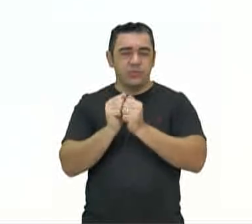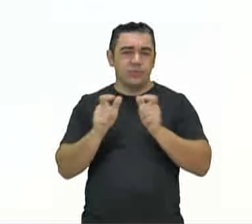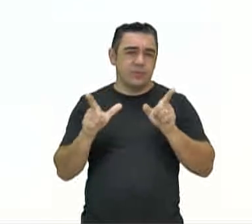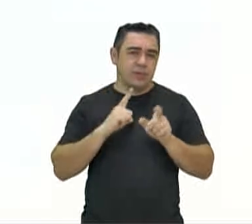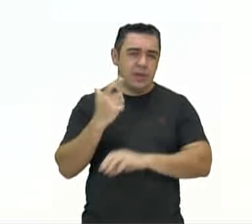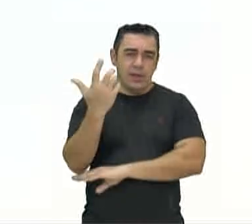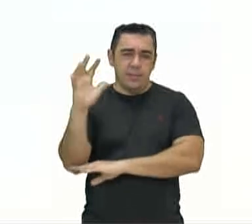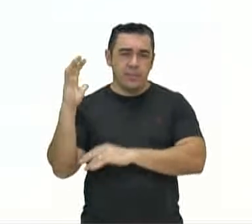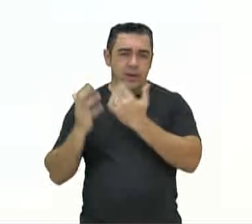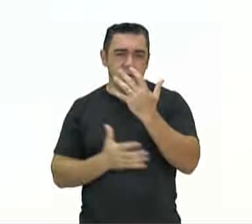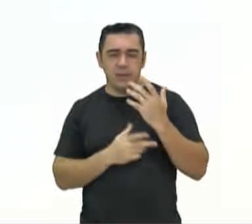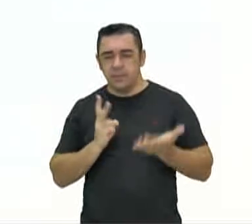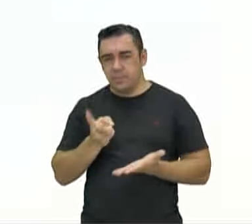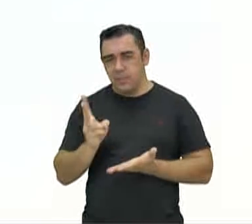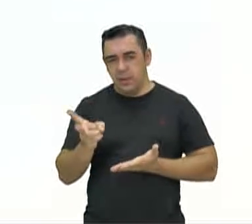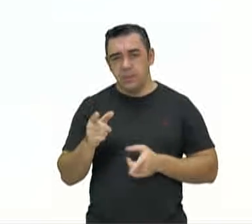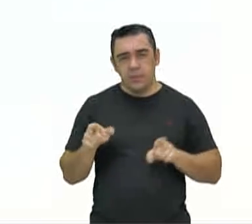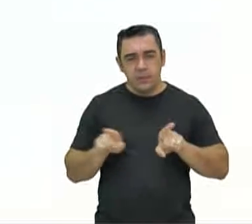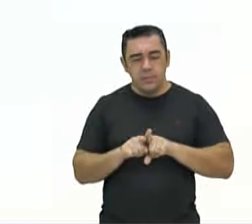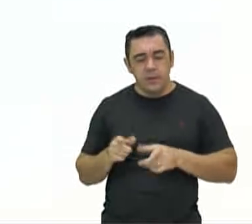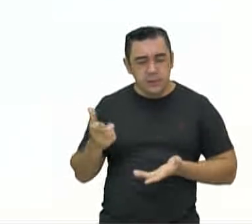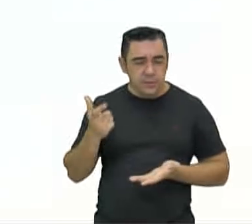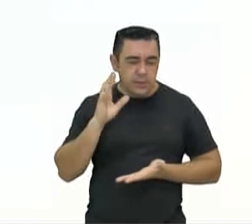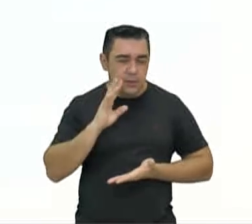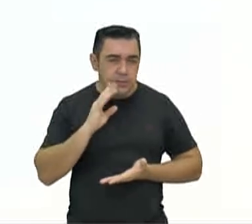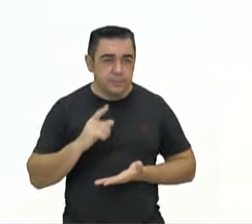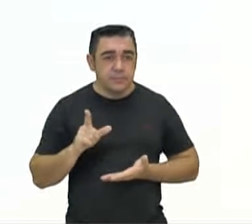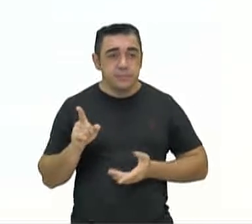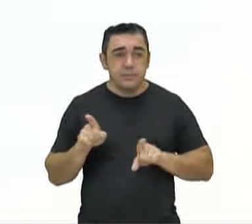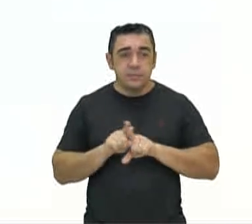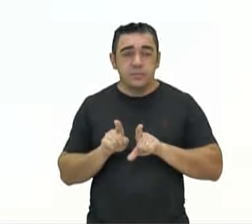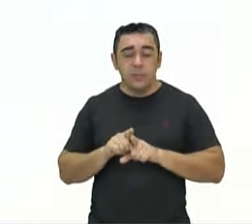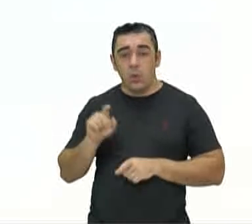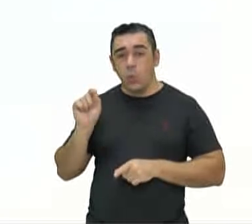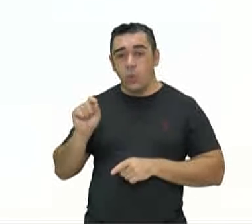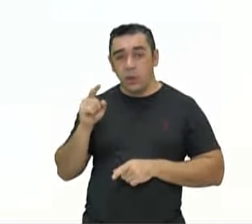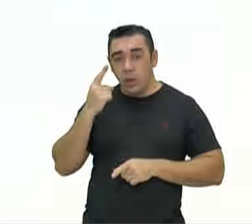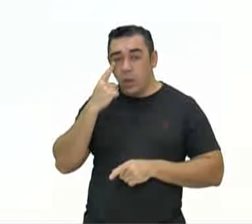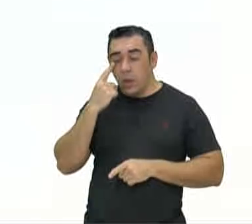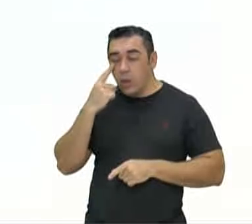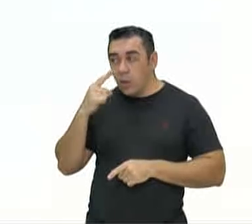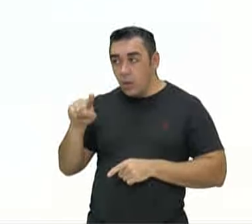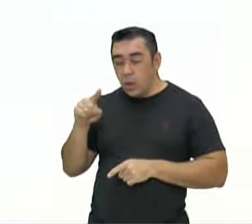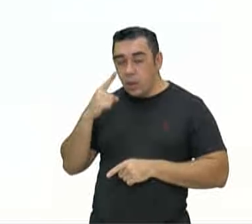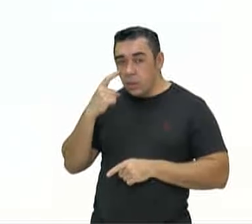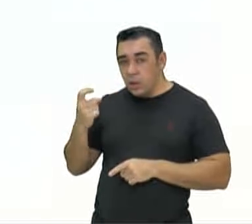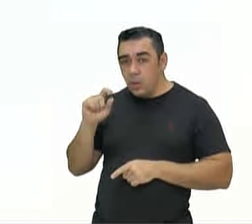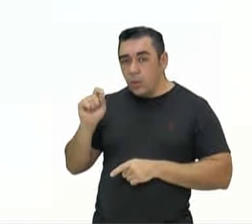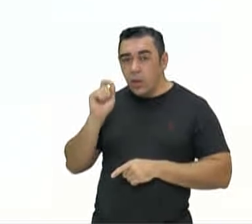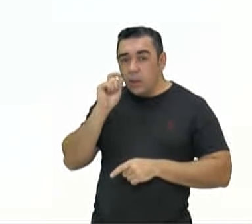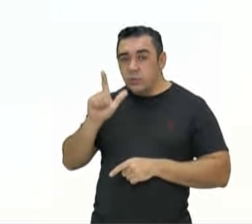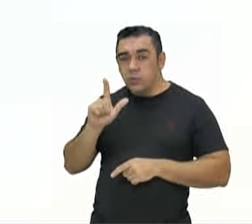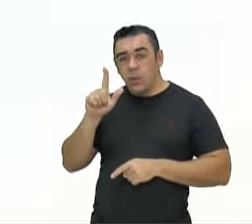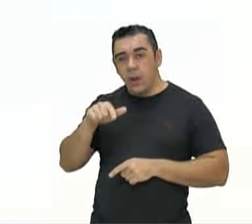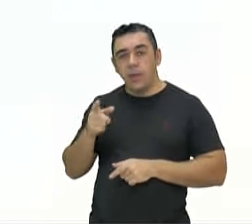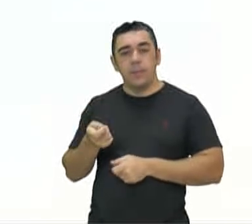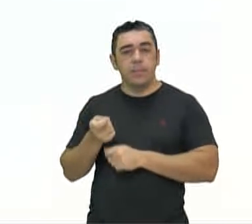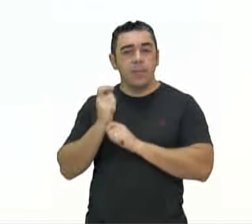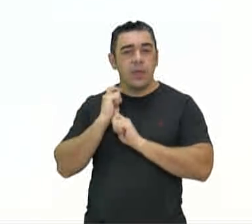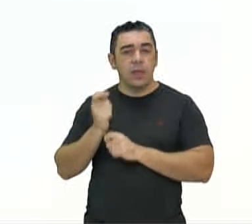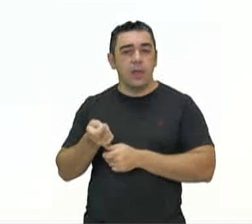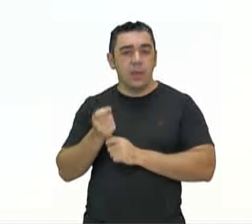coníferas, áreas que não são cultiváveis, olha que legal, né? Mas o Canadá tem um negócio interessante, essa área azul aqui, ó, são as zonas de